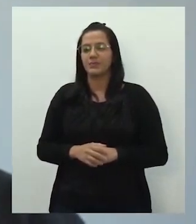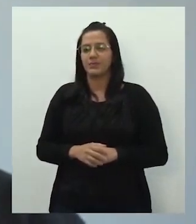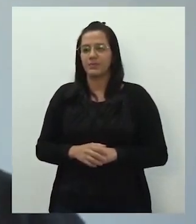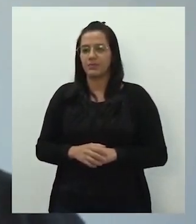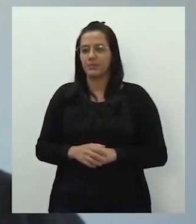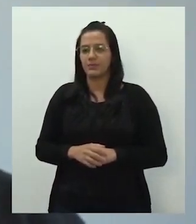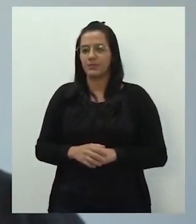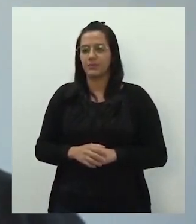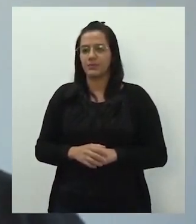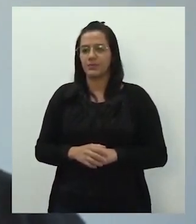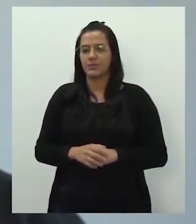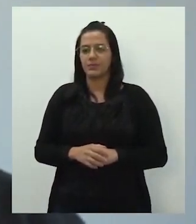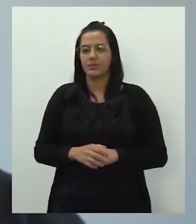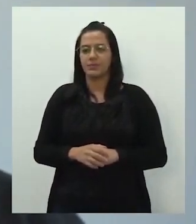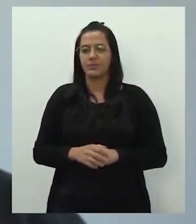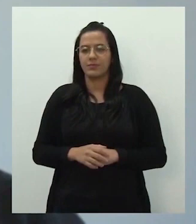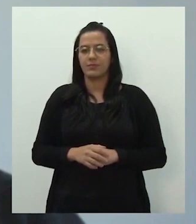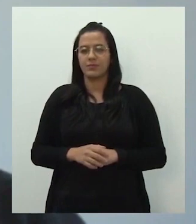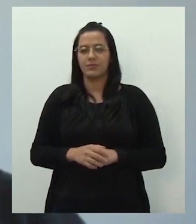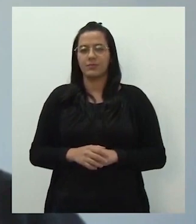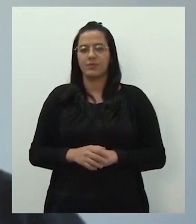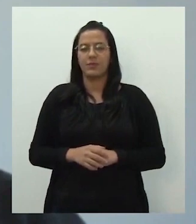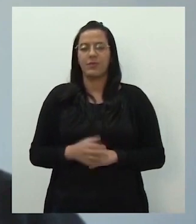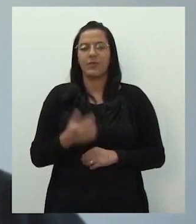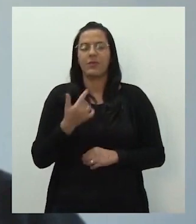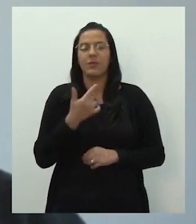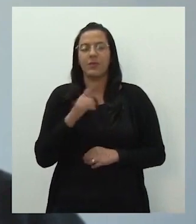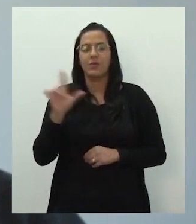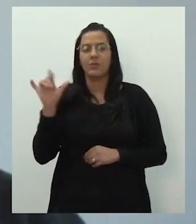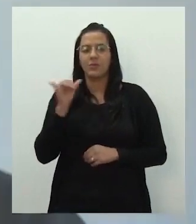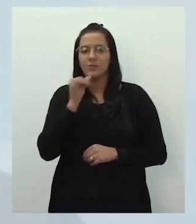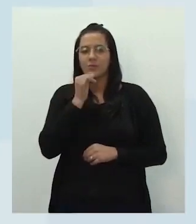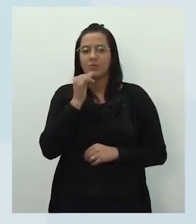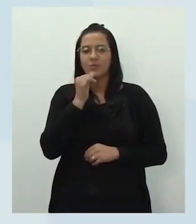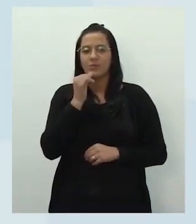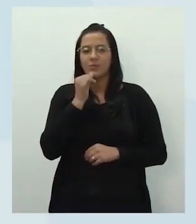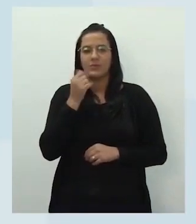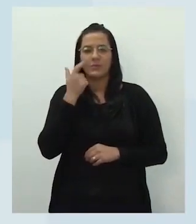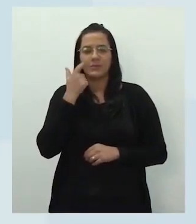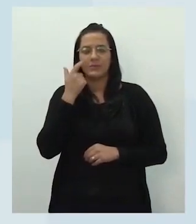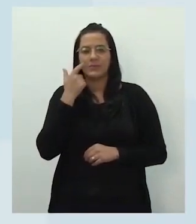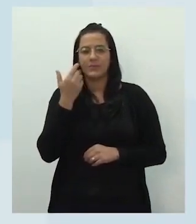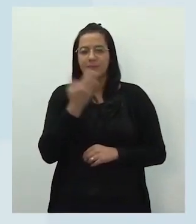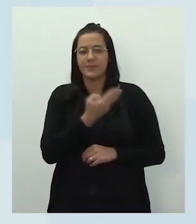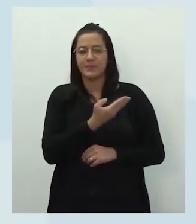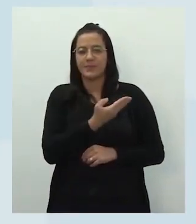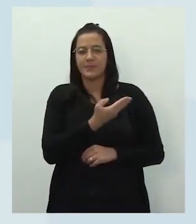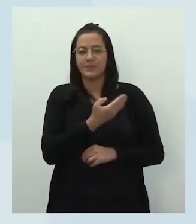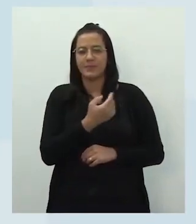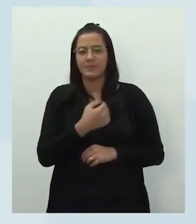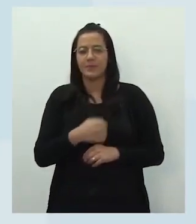Próximo exemplo de fluxograma. Tem mais um.